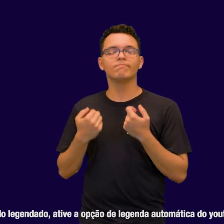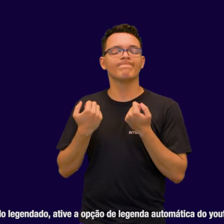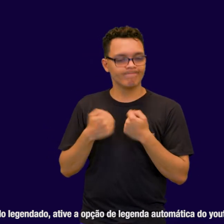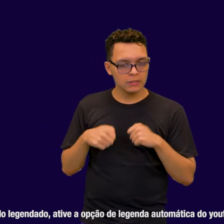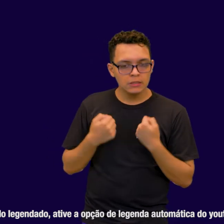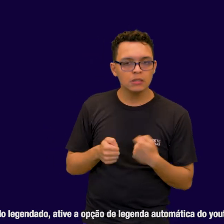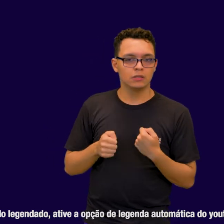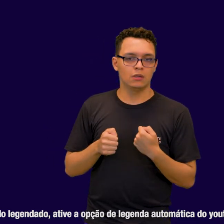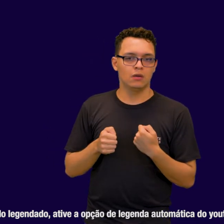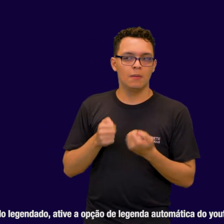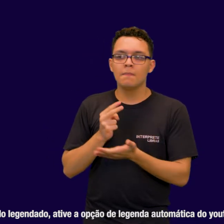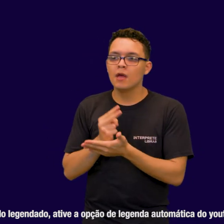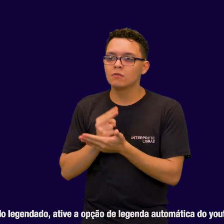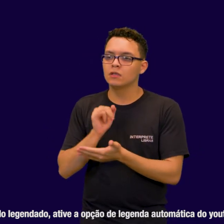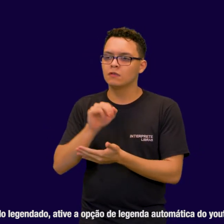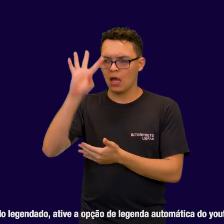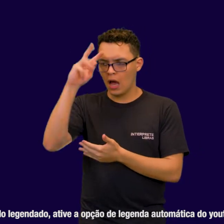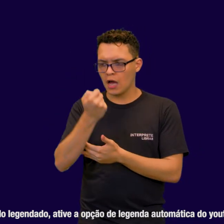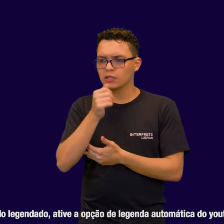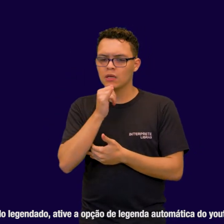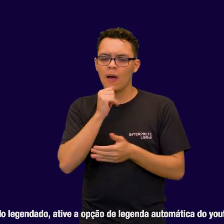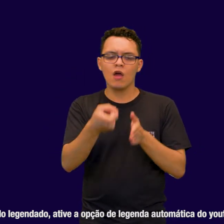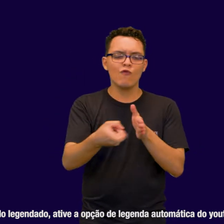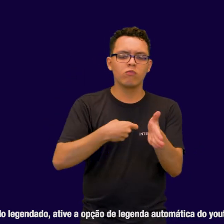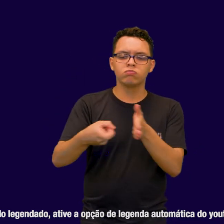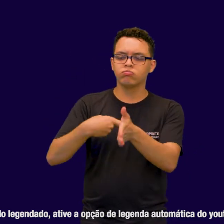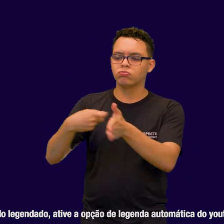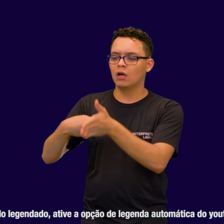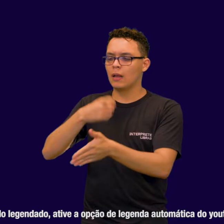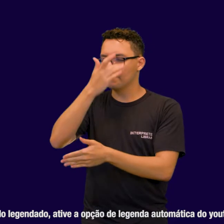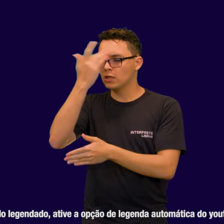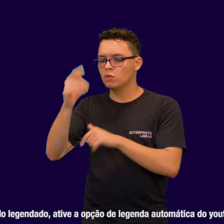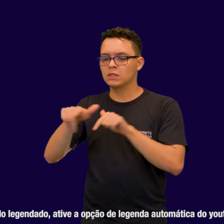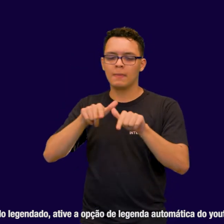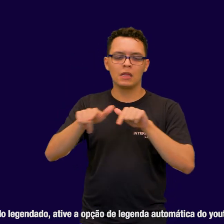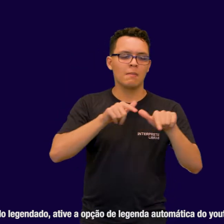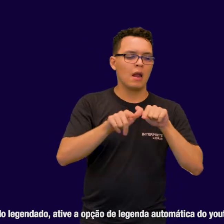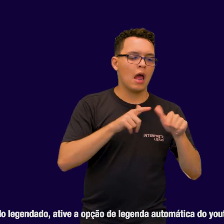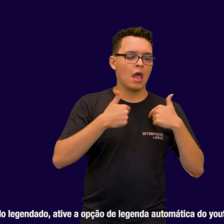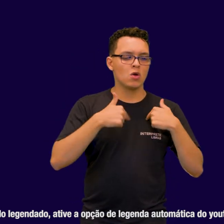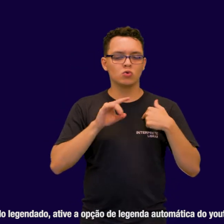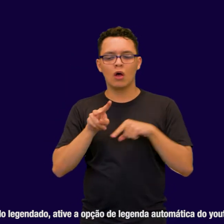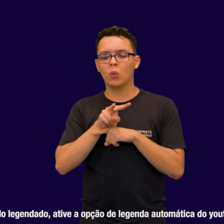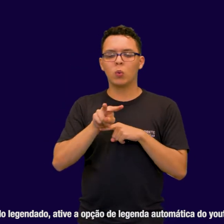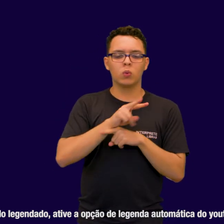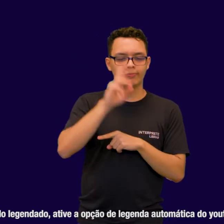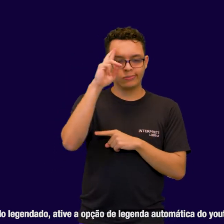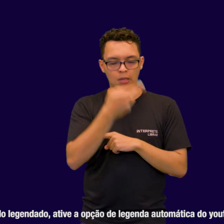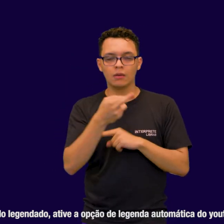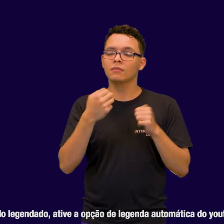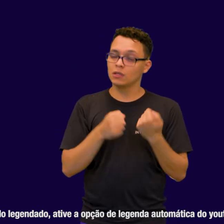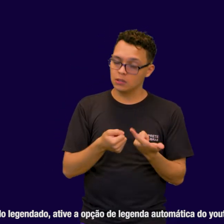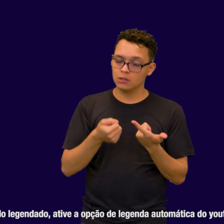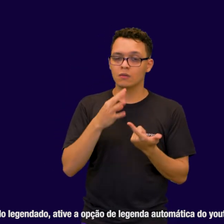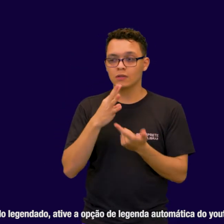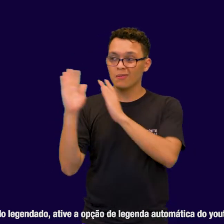negócio, mesmo que ela queira só investir e colocar e contratar mestres cervejeiros, ela precisa conhecer todo o processo que está sendo